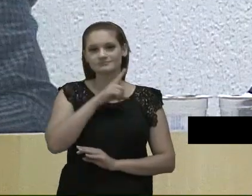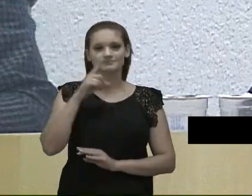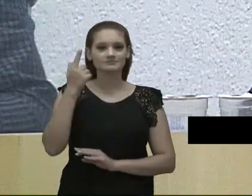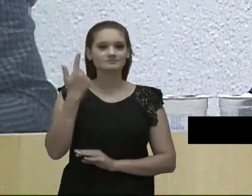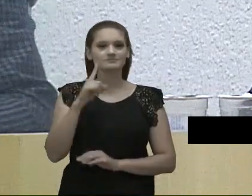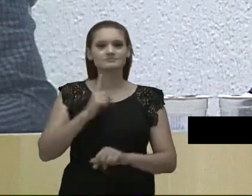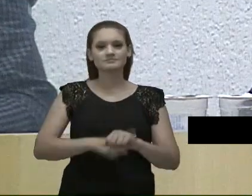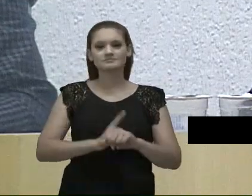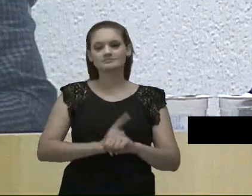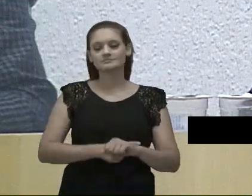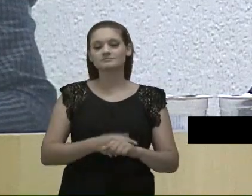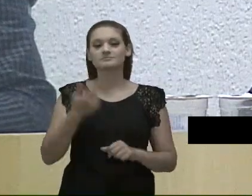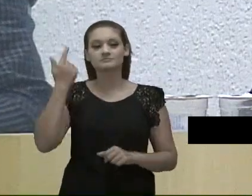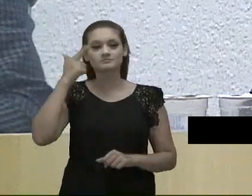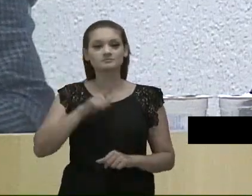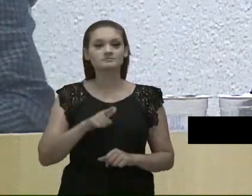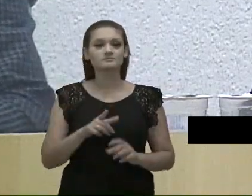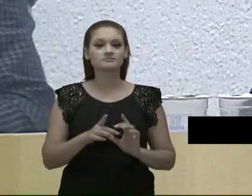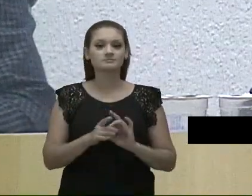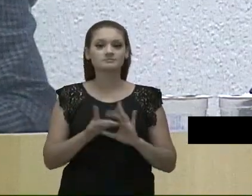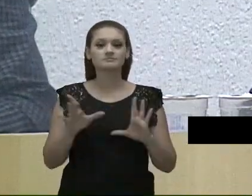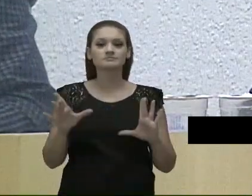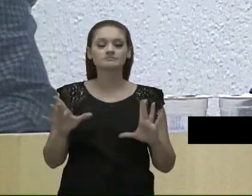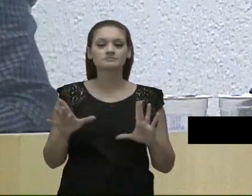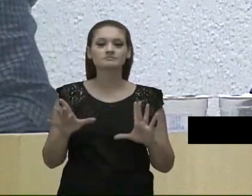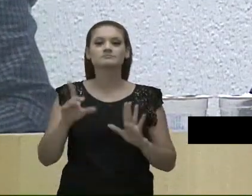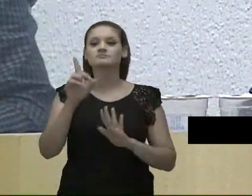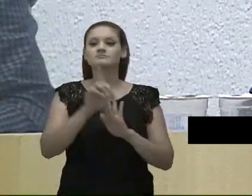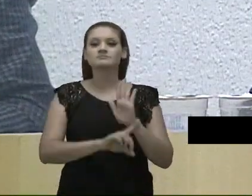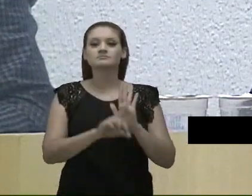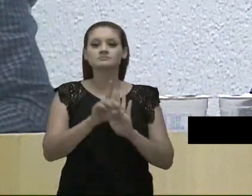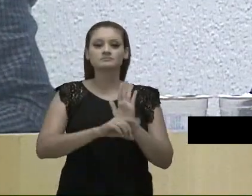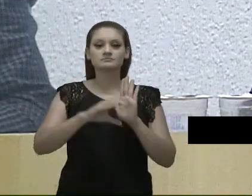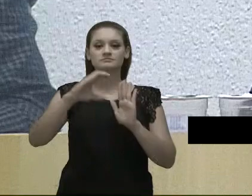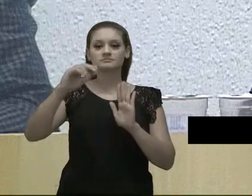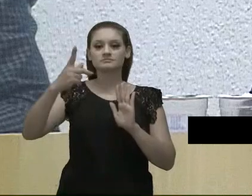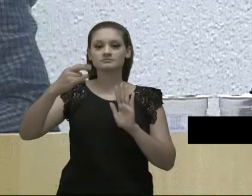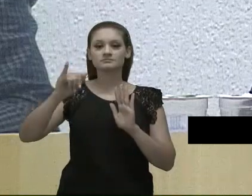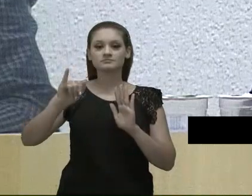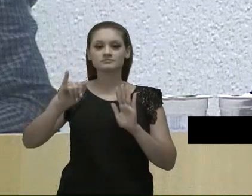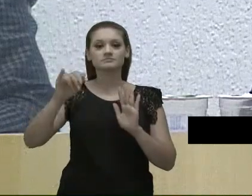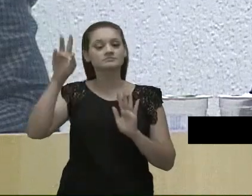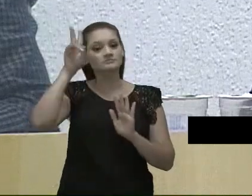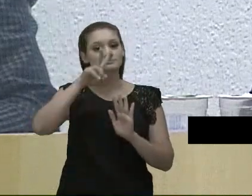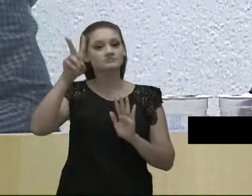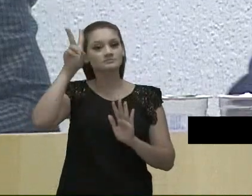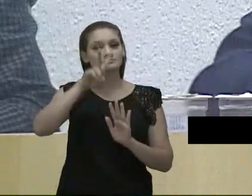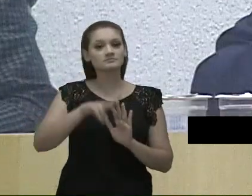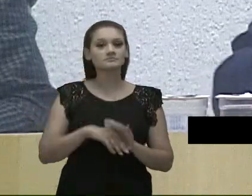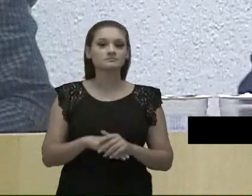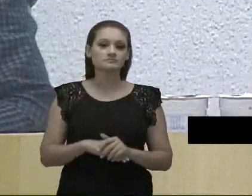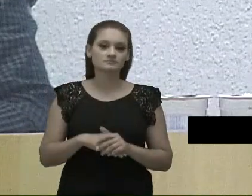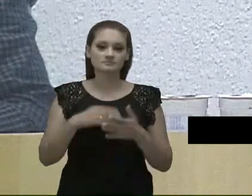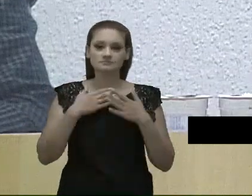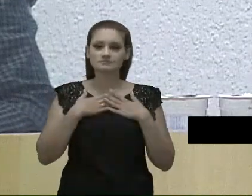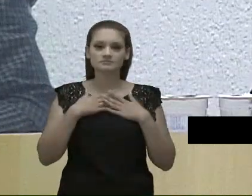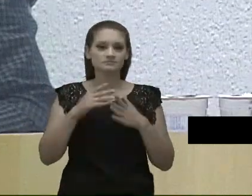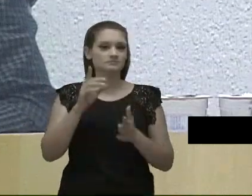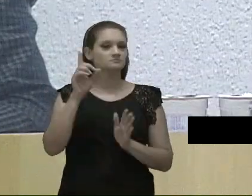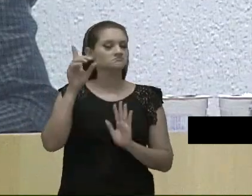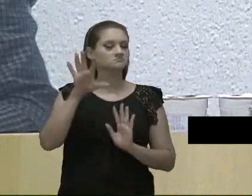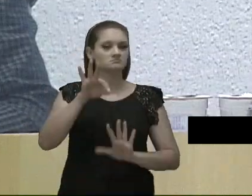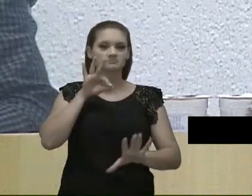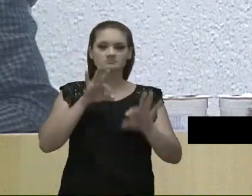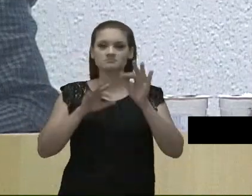ter tempo hábil para soltar os documentos pela CPI. Lembrando que eu não decido